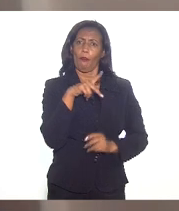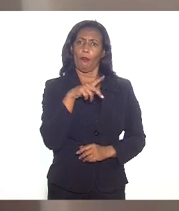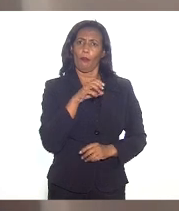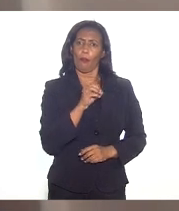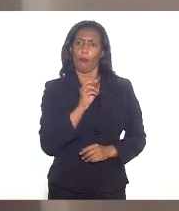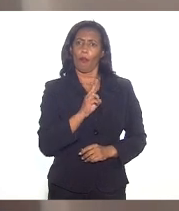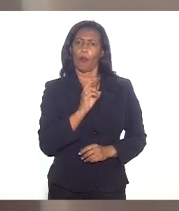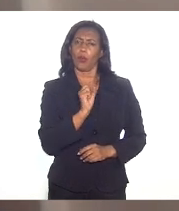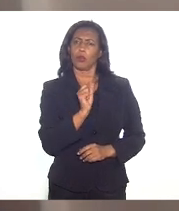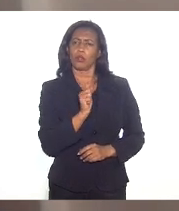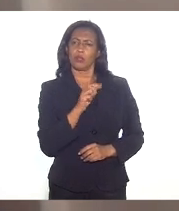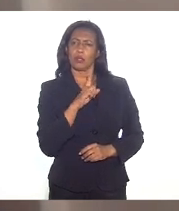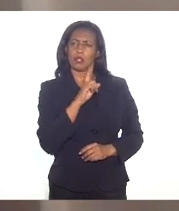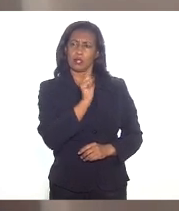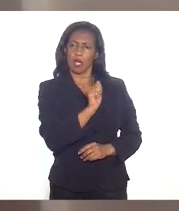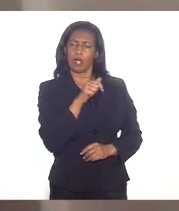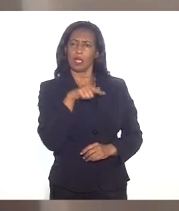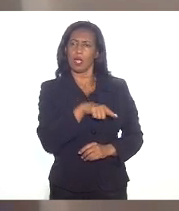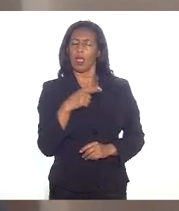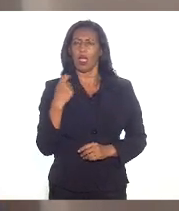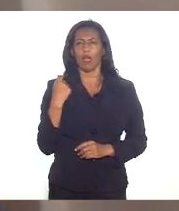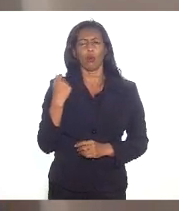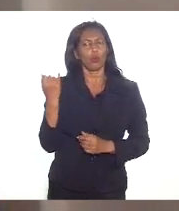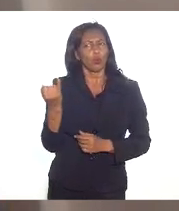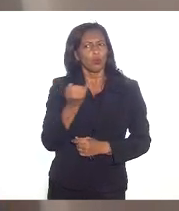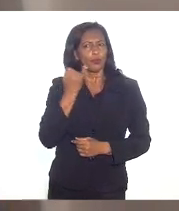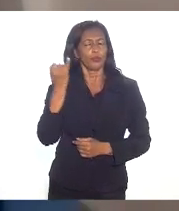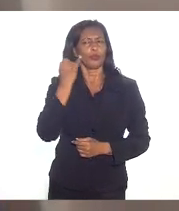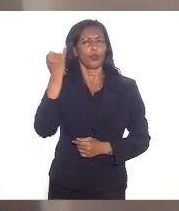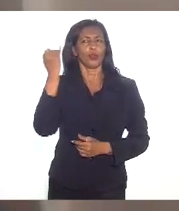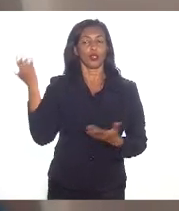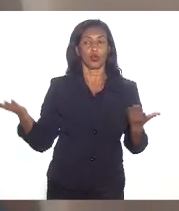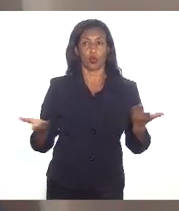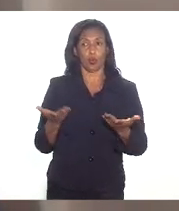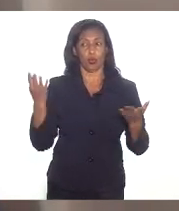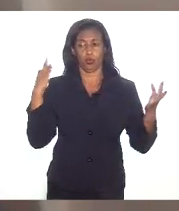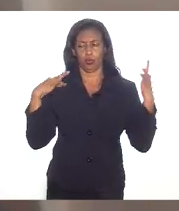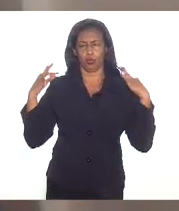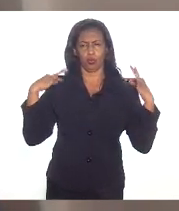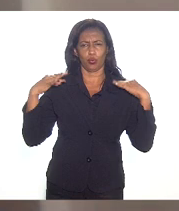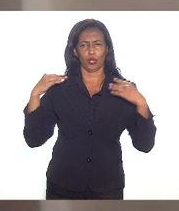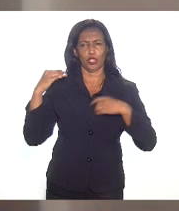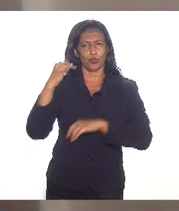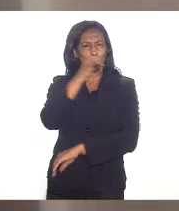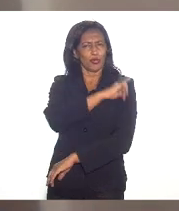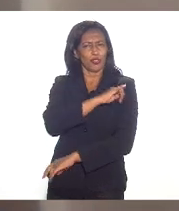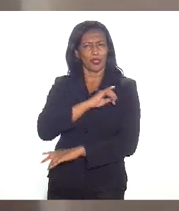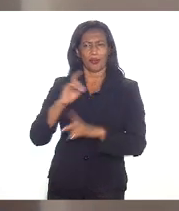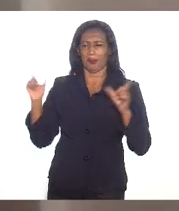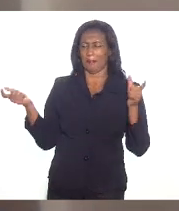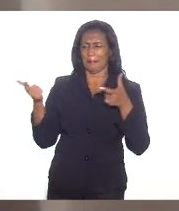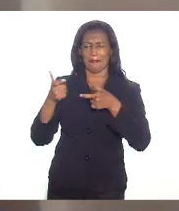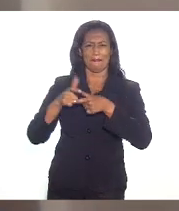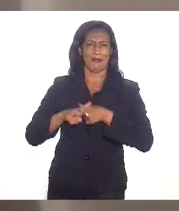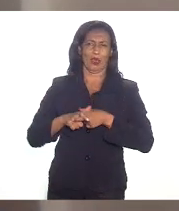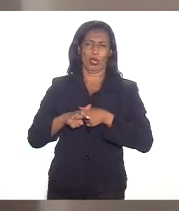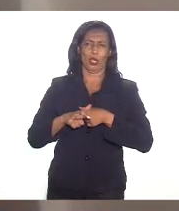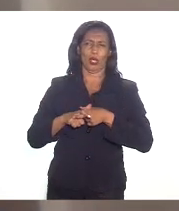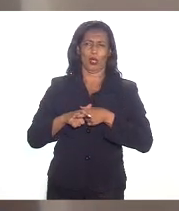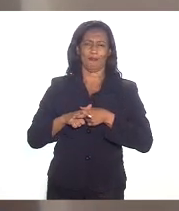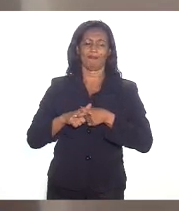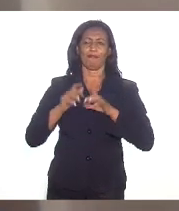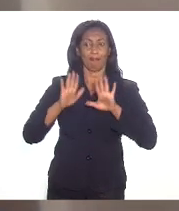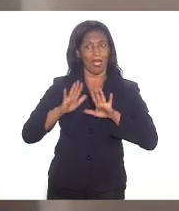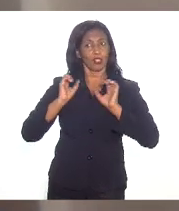um número... Eu acho que o peso do turismo na cidade de Janeiro hoje é bem menor do que imagina o senso comum. Pode crescer